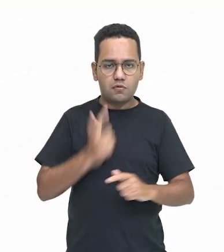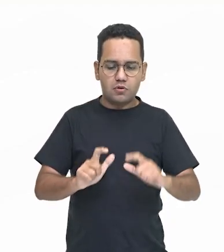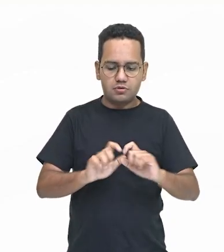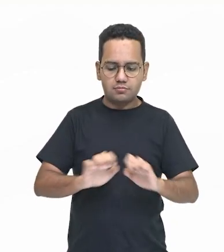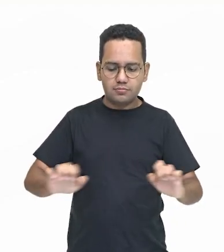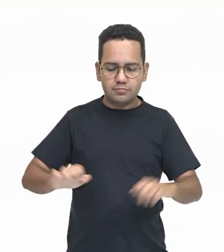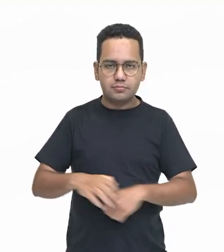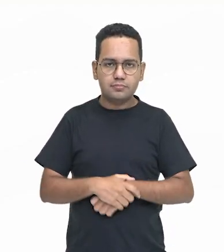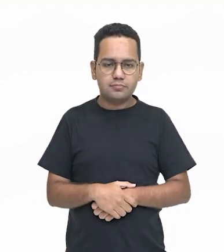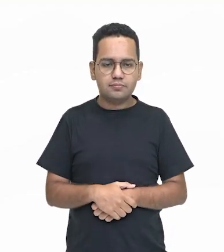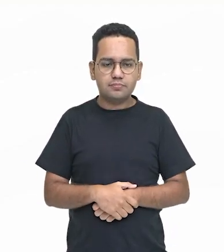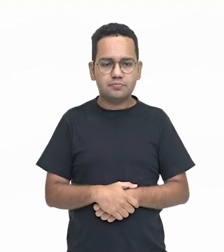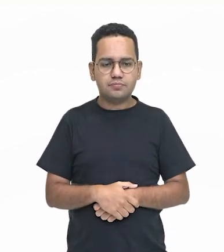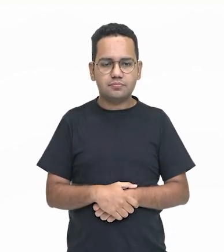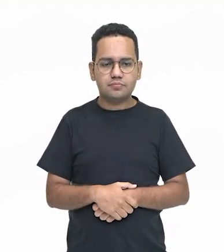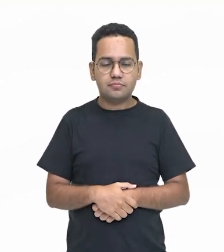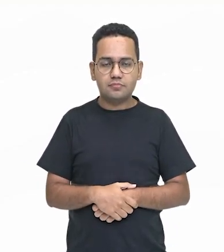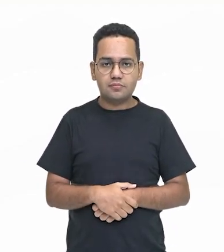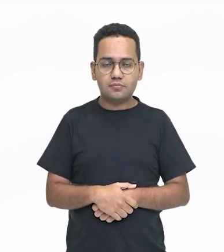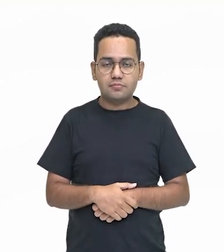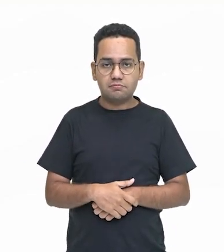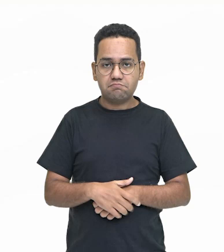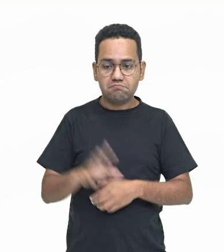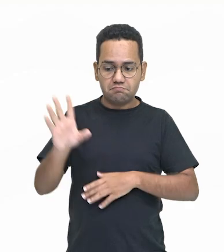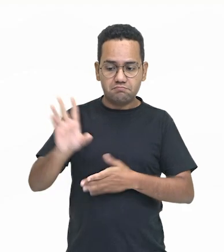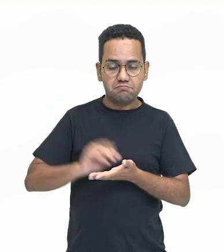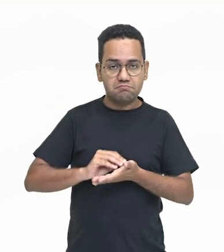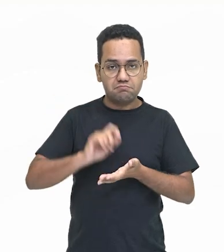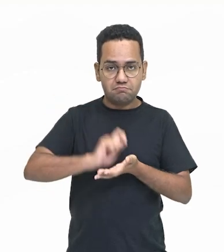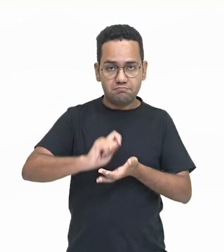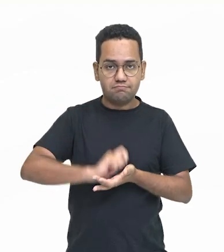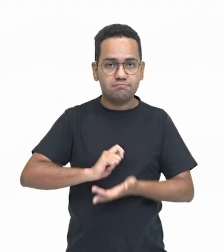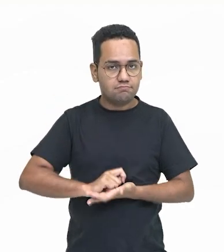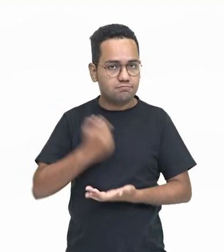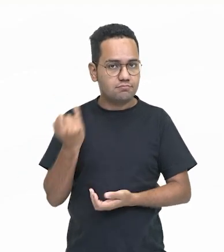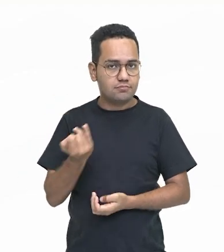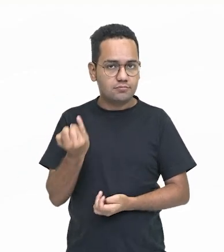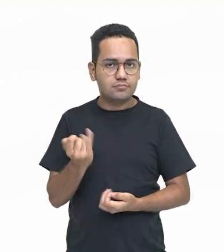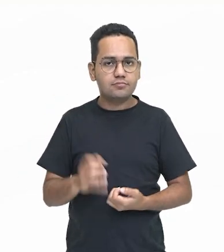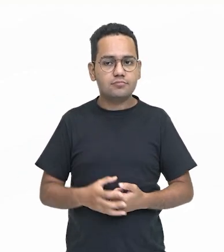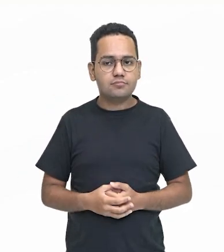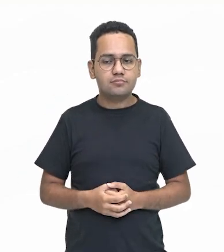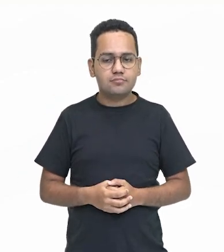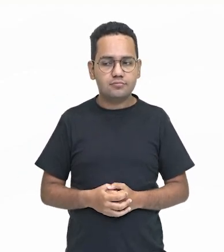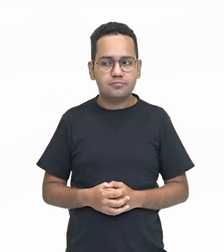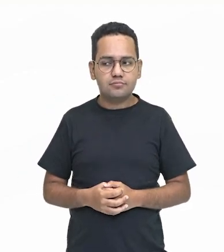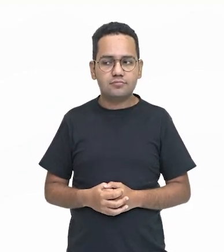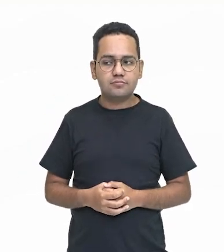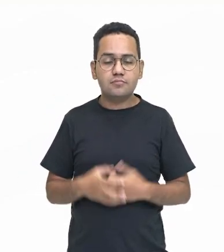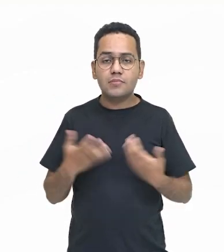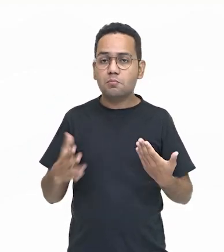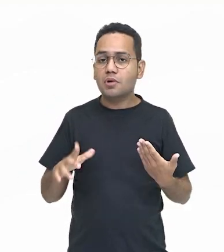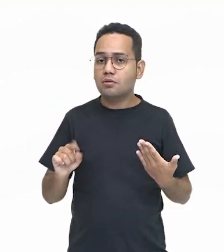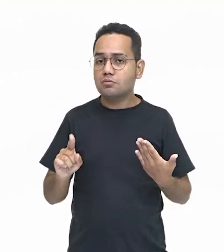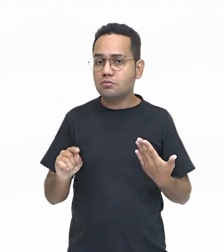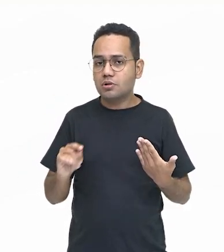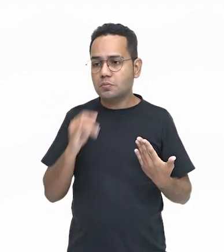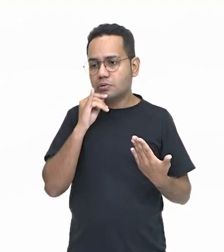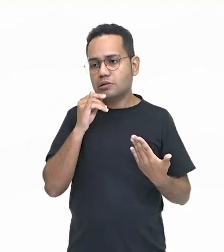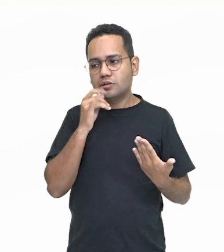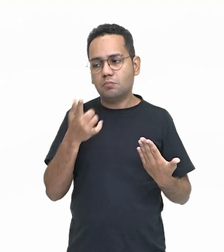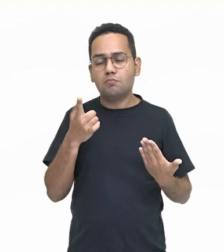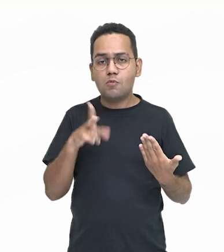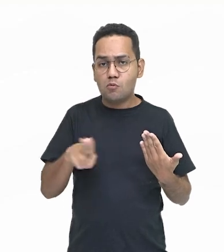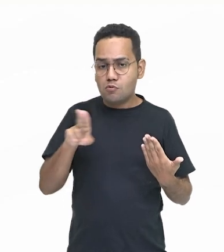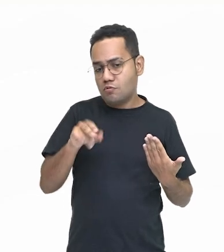seguinte. Então tá aqui, ó. Anote aí, ela é importante para você. O consumo, a energia elétrica,